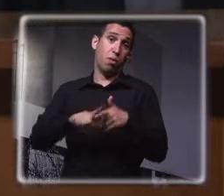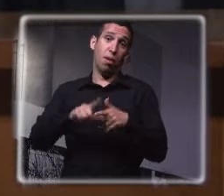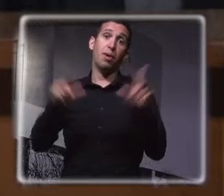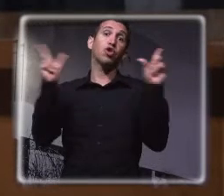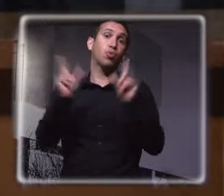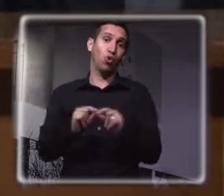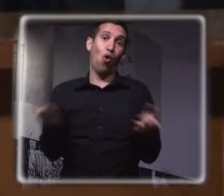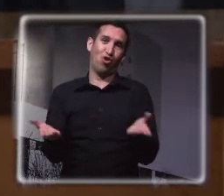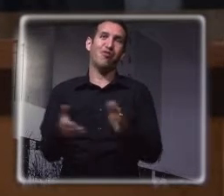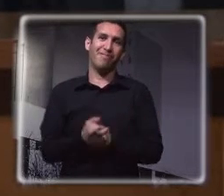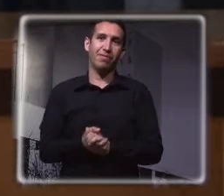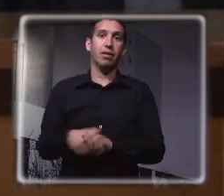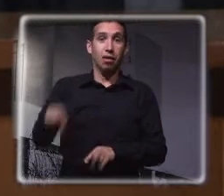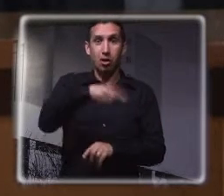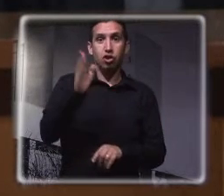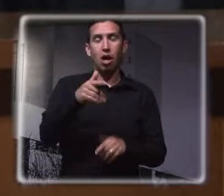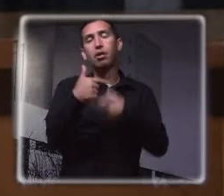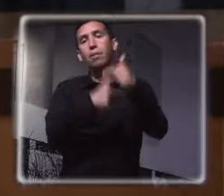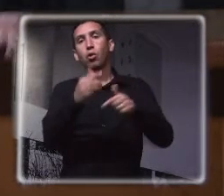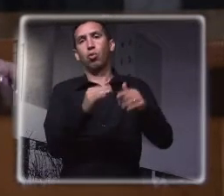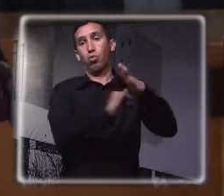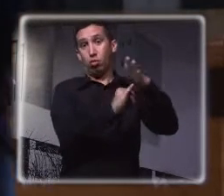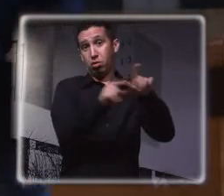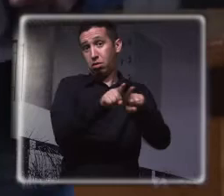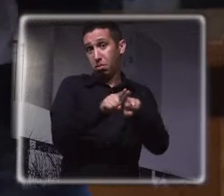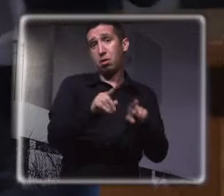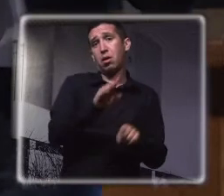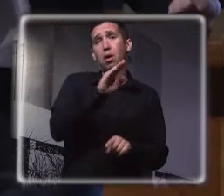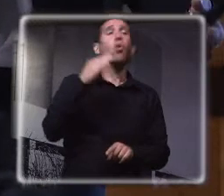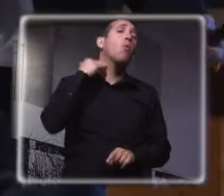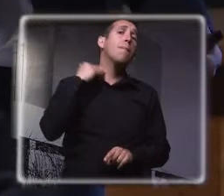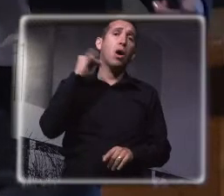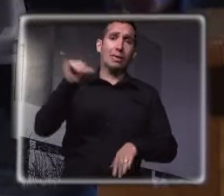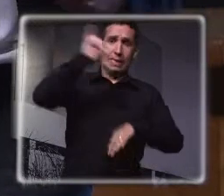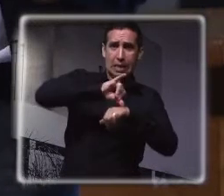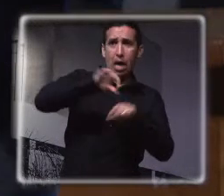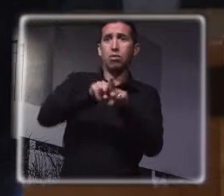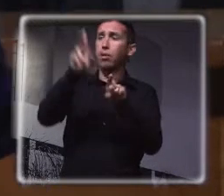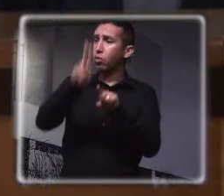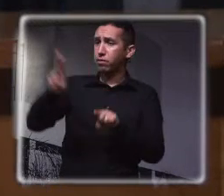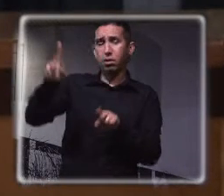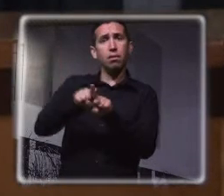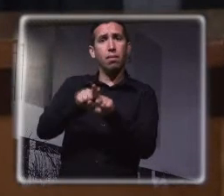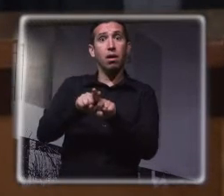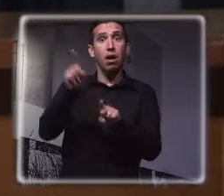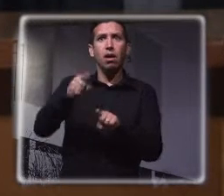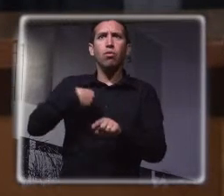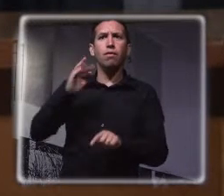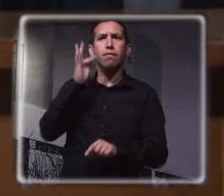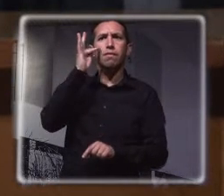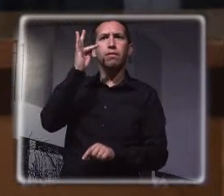que nós temos trabalhado em conjunto com diversas instituições, inclusive com o Banco Central, com as universidades, é também olhando para